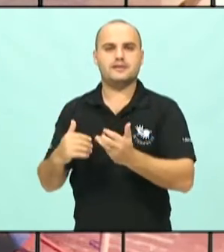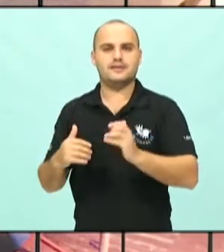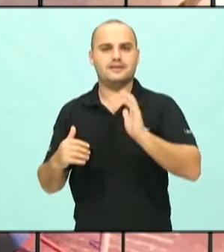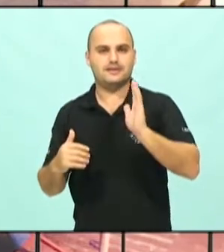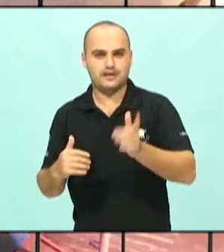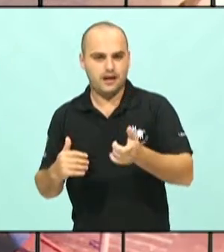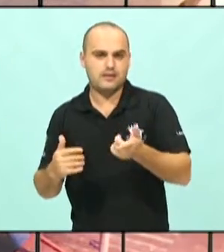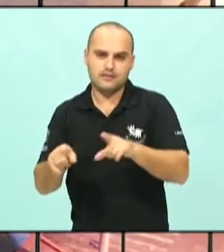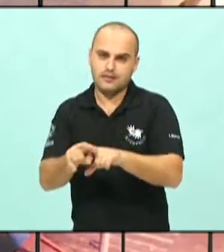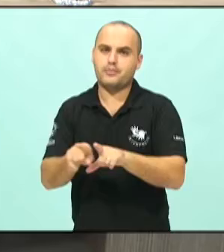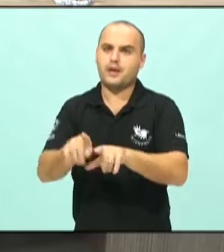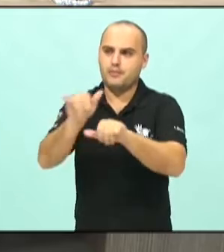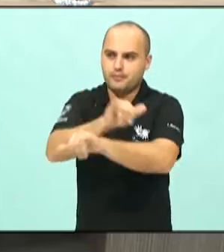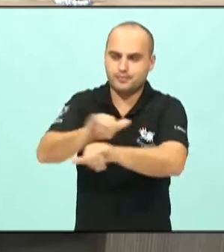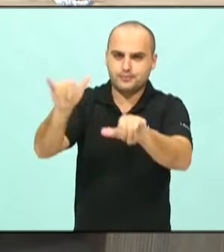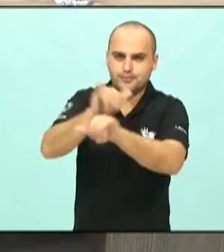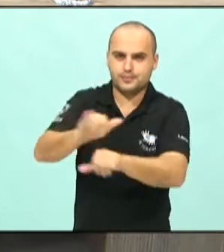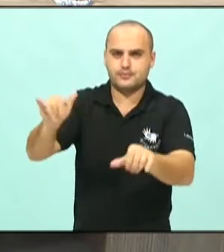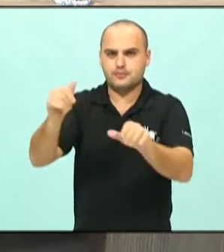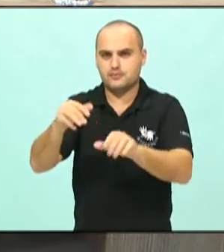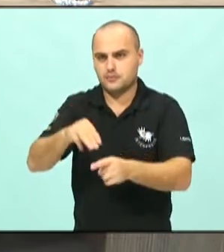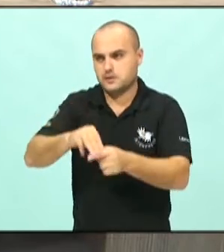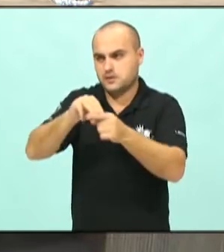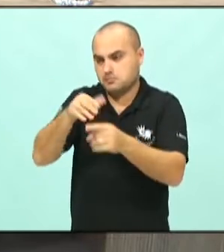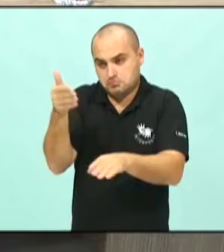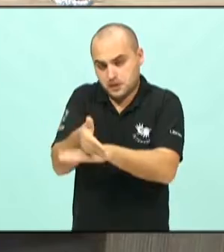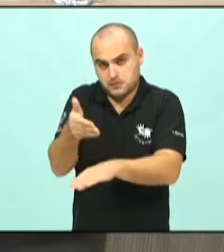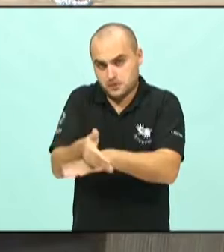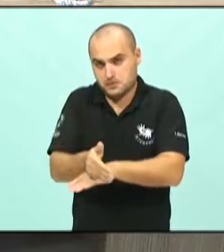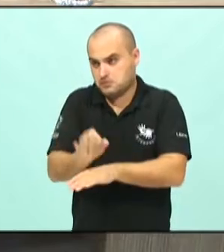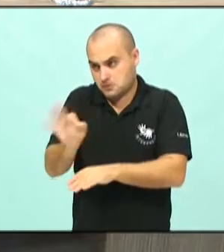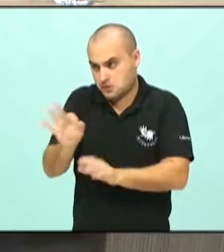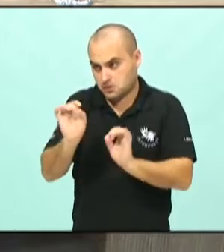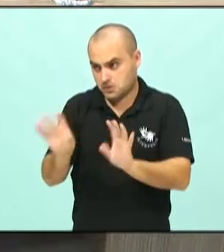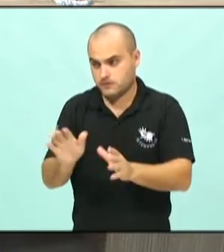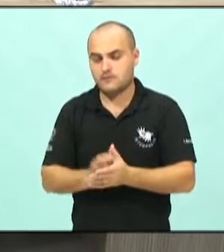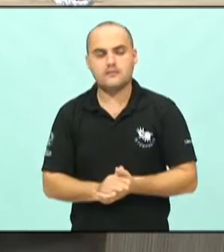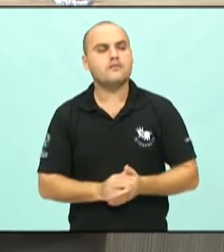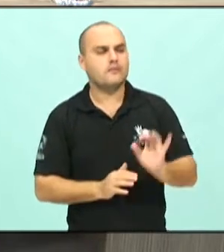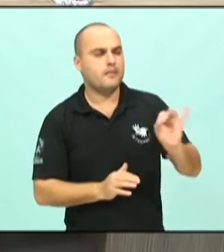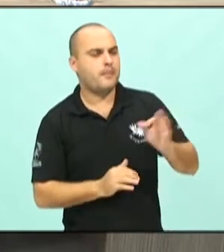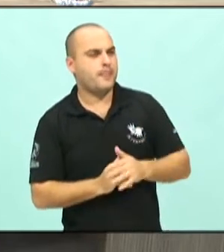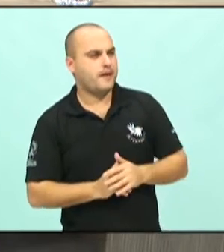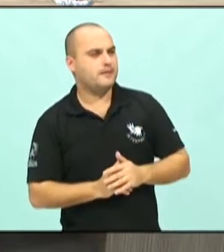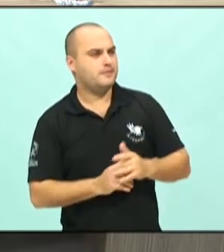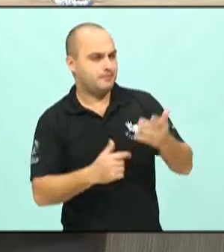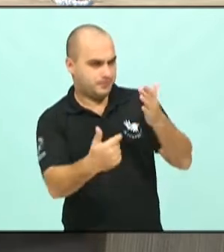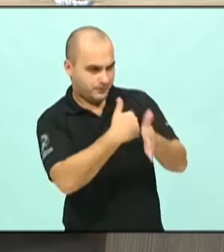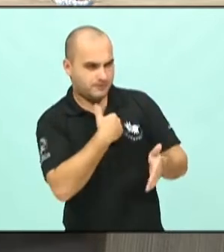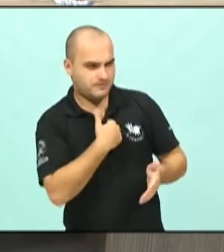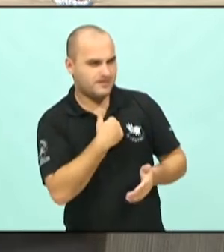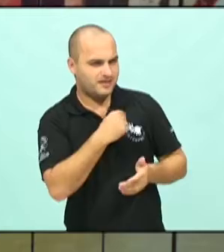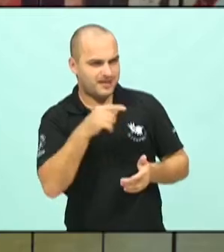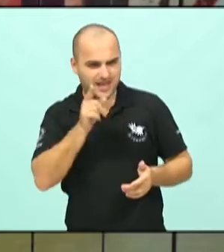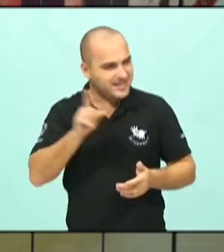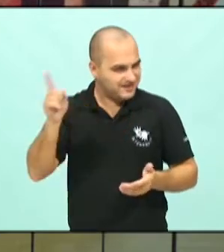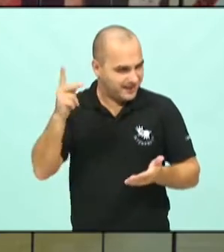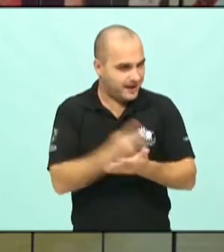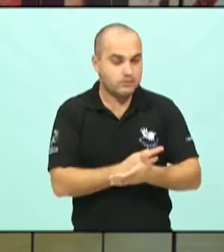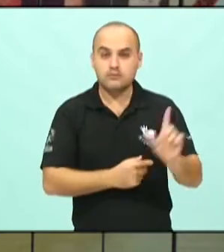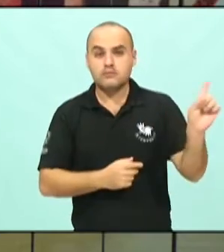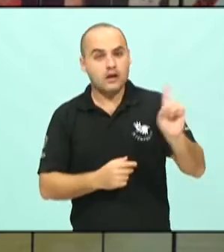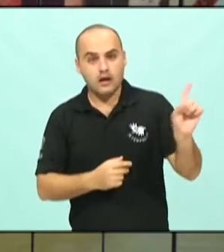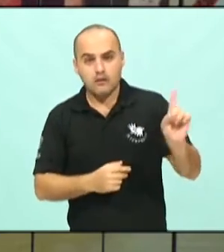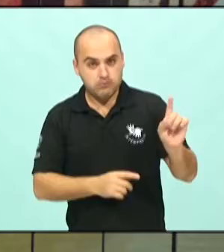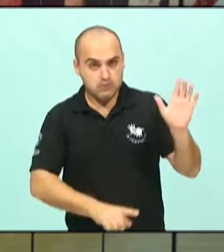do município apenas e a participação no evento. Exato. Maurício, se tu perguntar para mim, Paulo, mas isso é errado? Não, não é errado. A lei